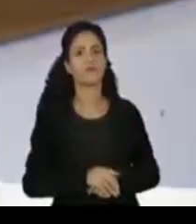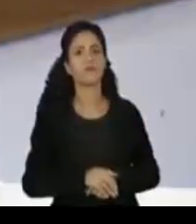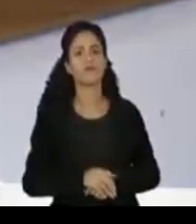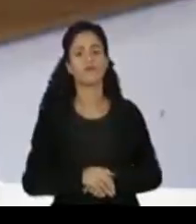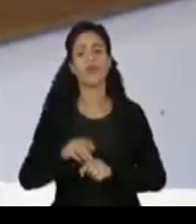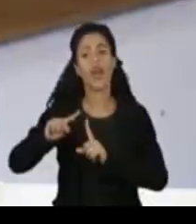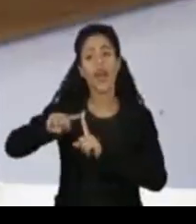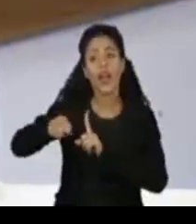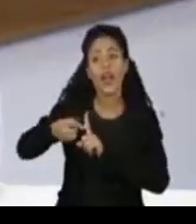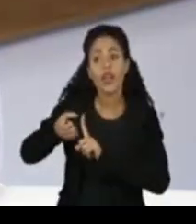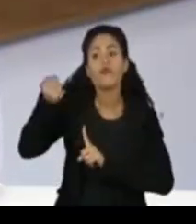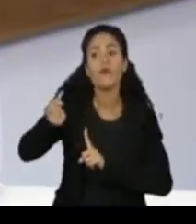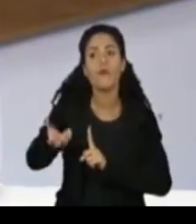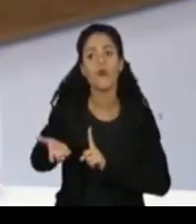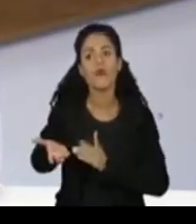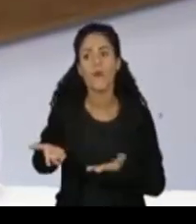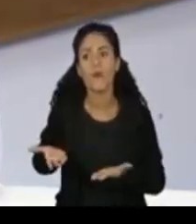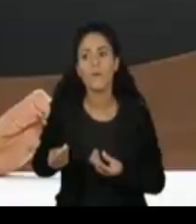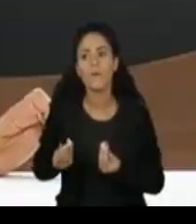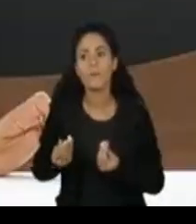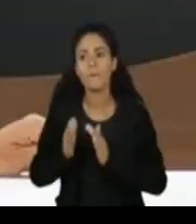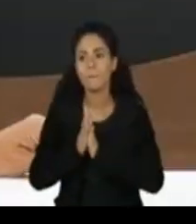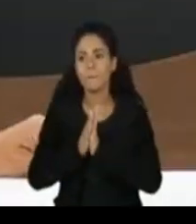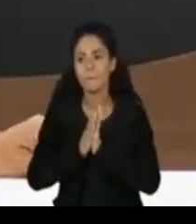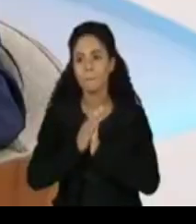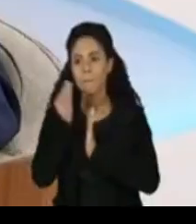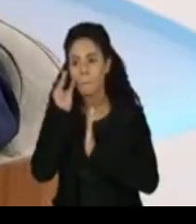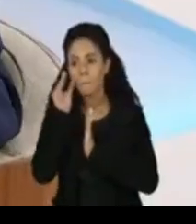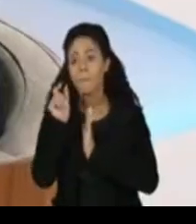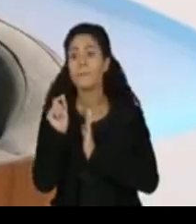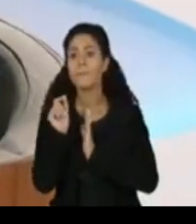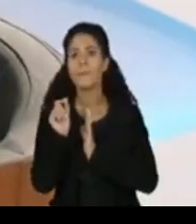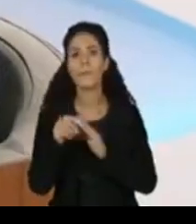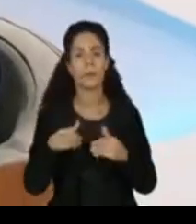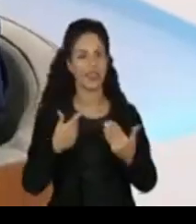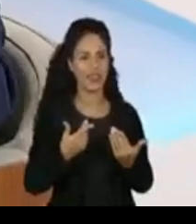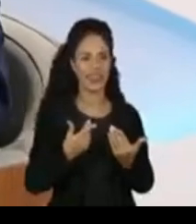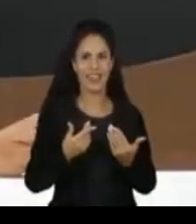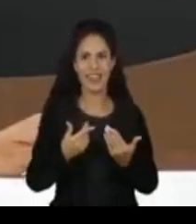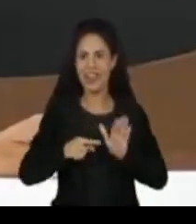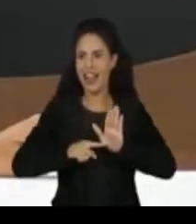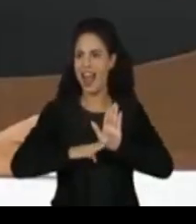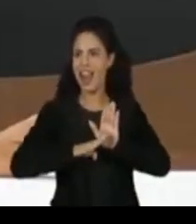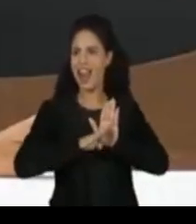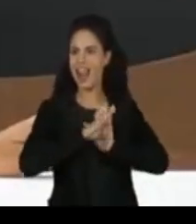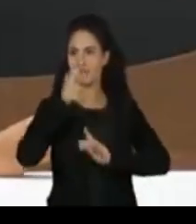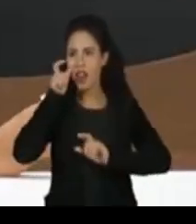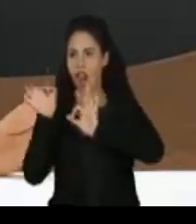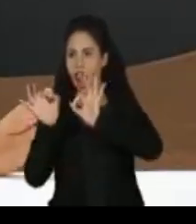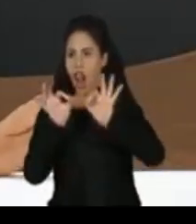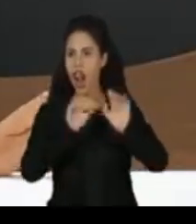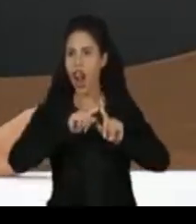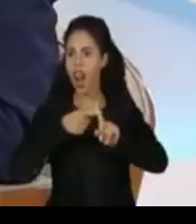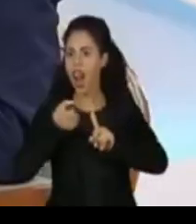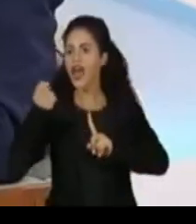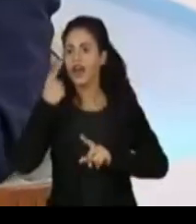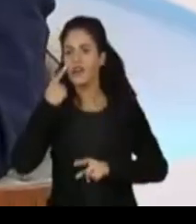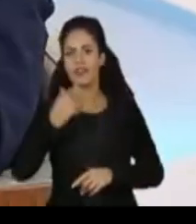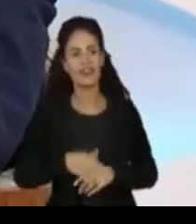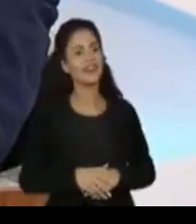sen prometeu que não vamos pro próximo bloco sem isso então não quer manter a audiência lá não é vamos